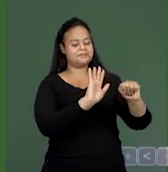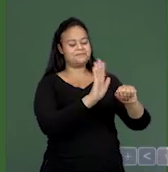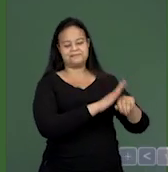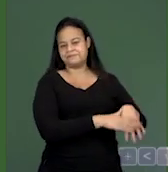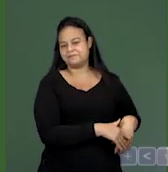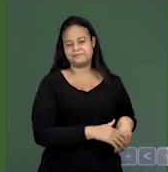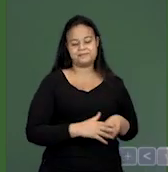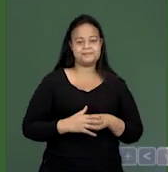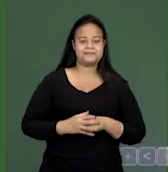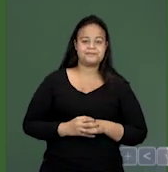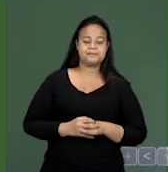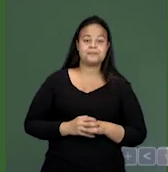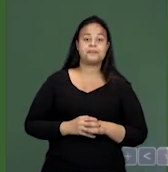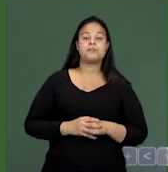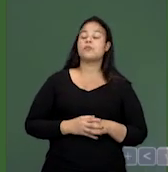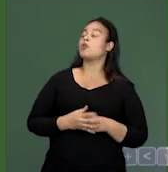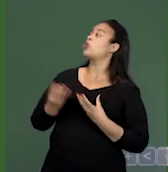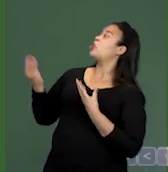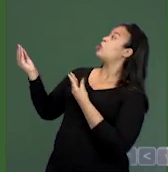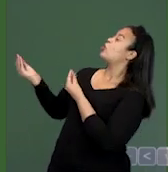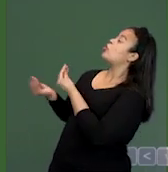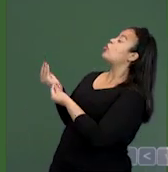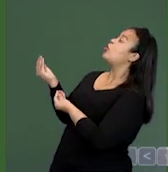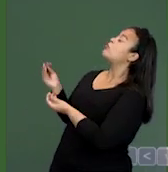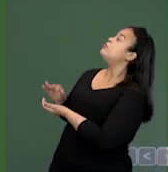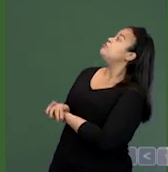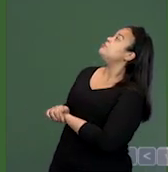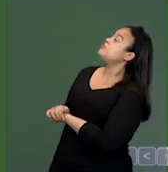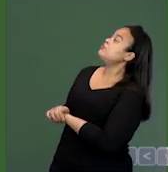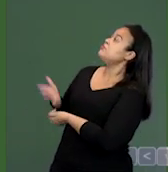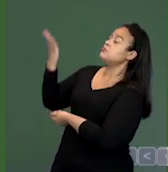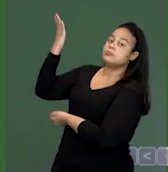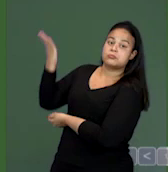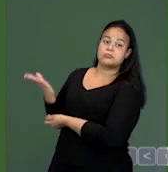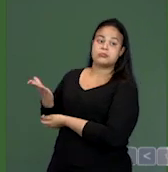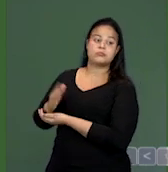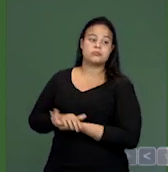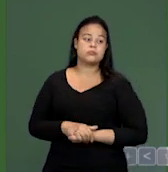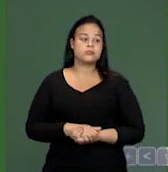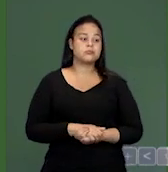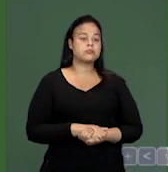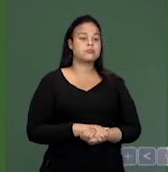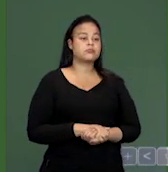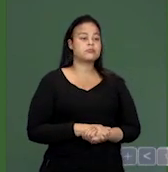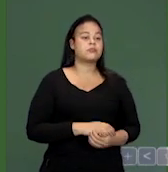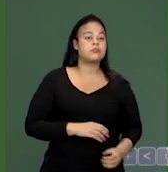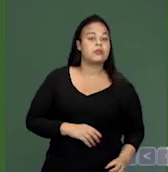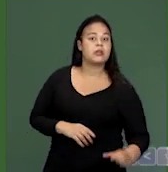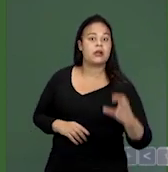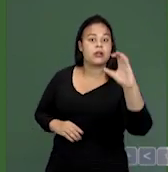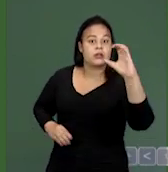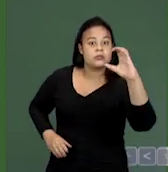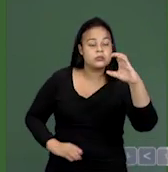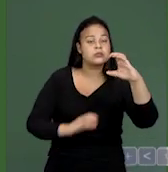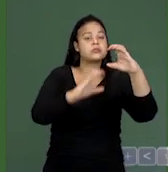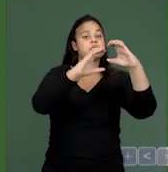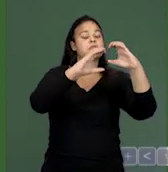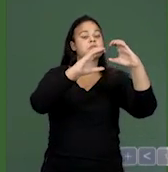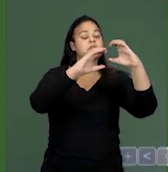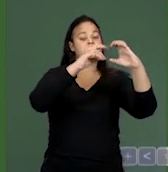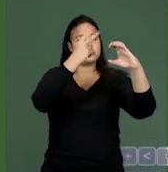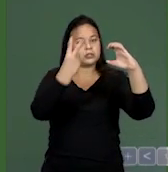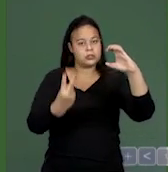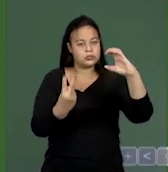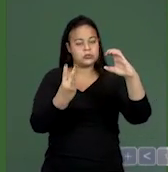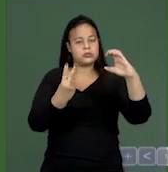aqui. Então, vai ficar. Como que fica, ó? 1, Czão, Czão. Para